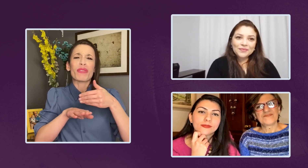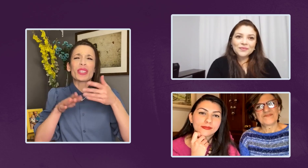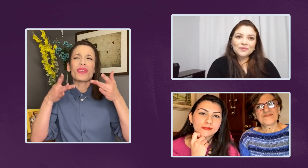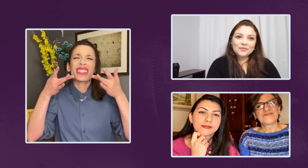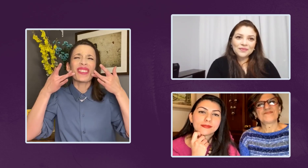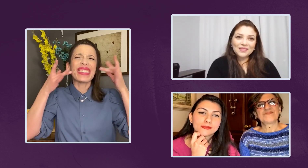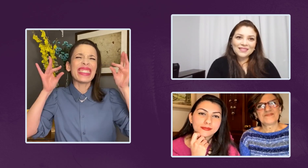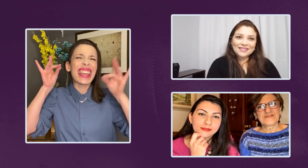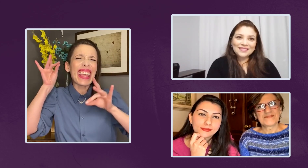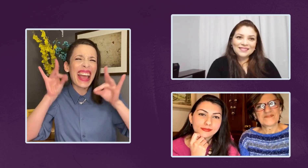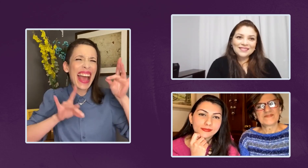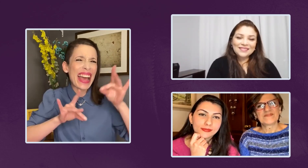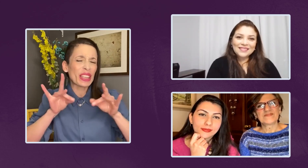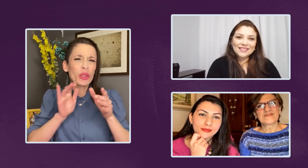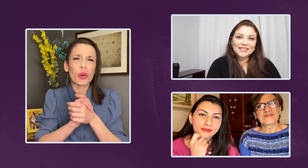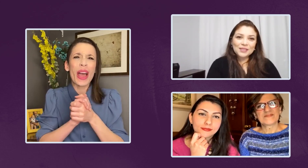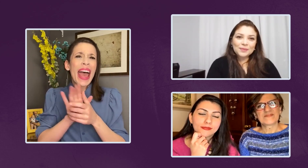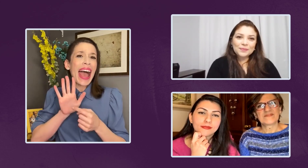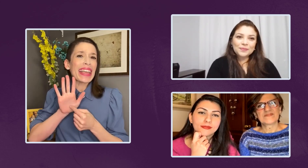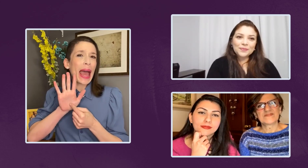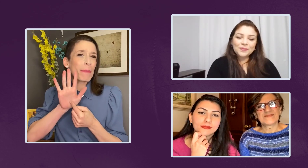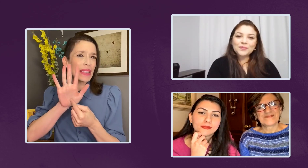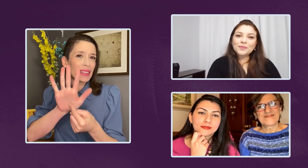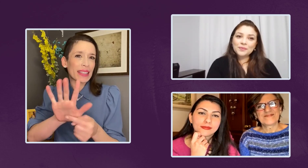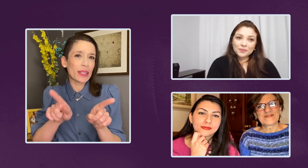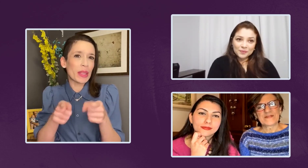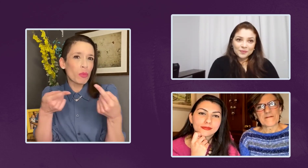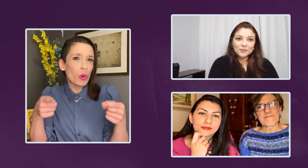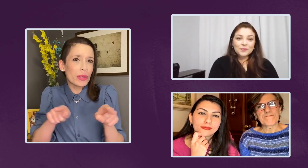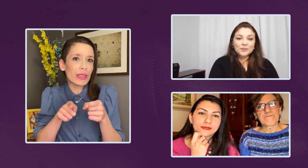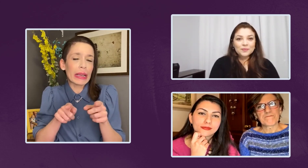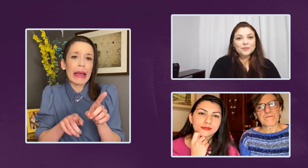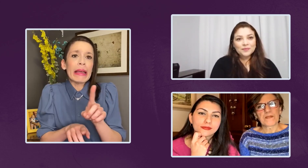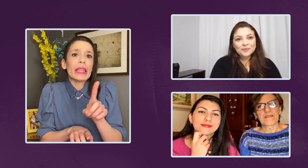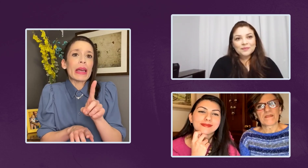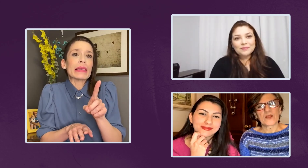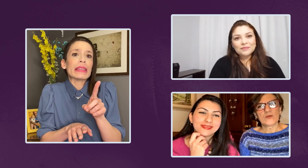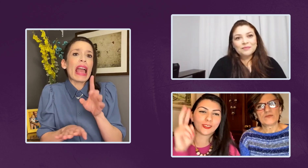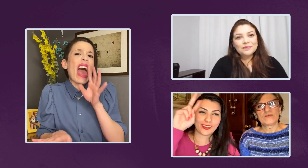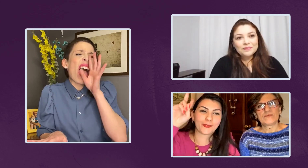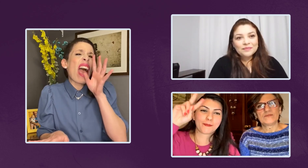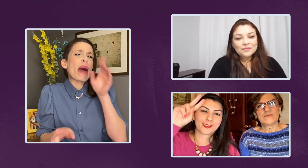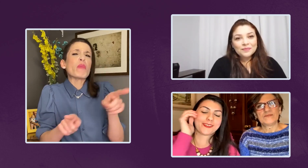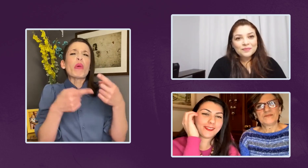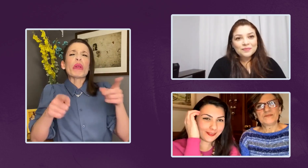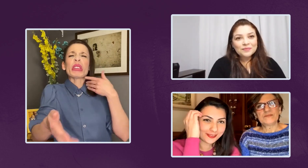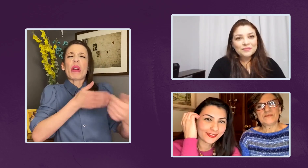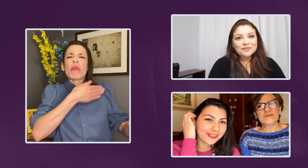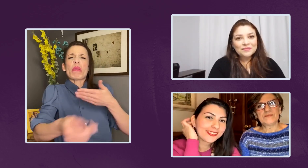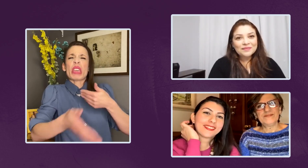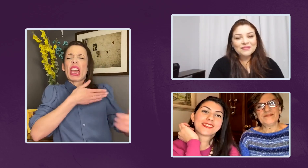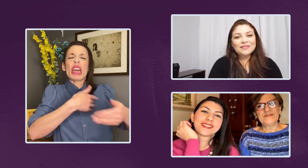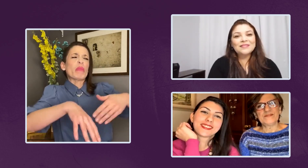participativa, vocês faziam teatro, aí era apresentação de música, não era assim,